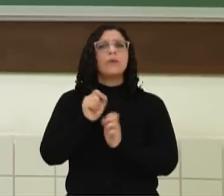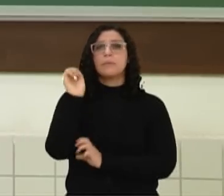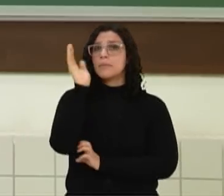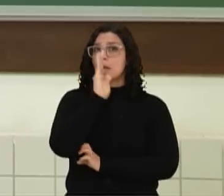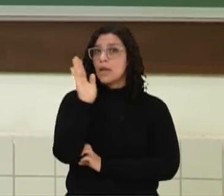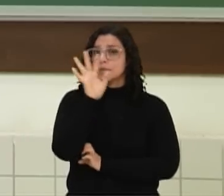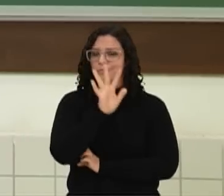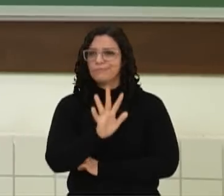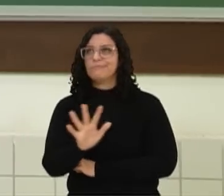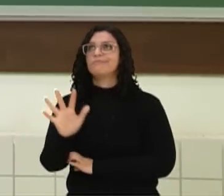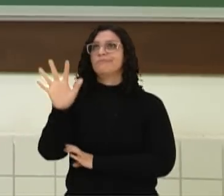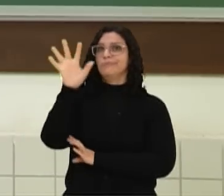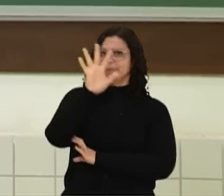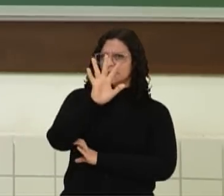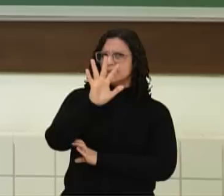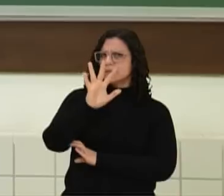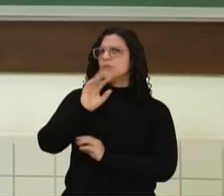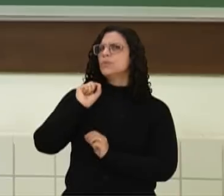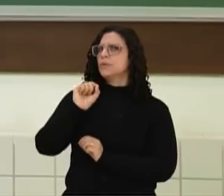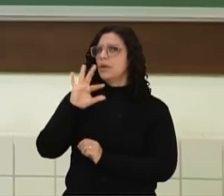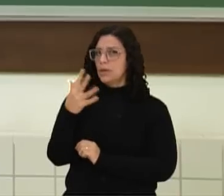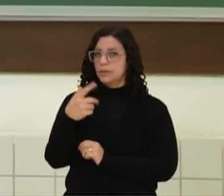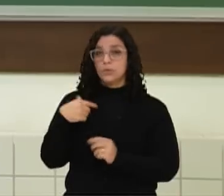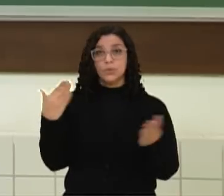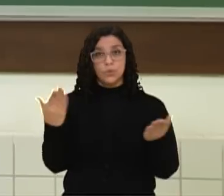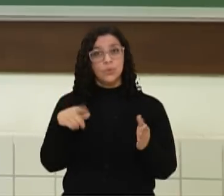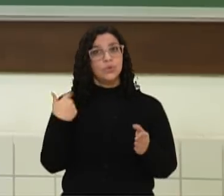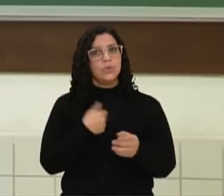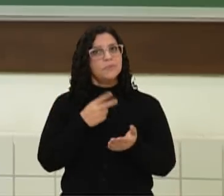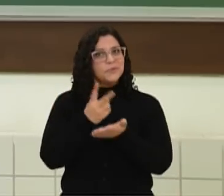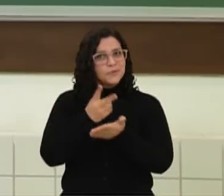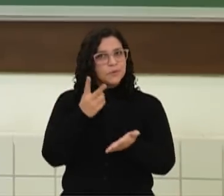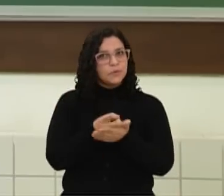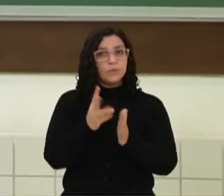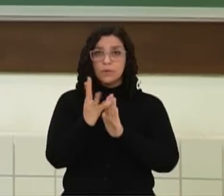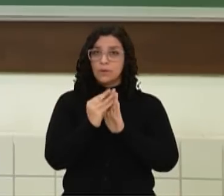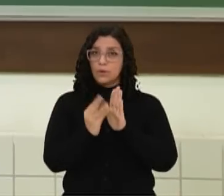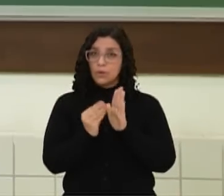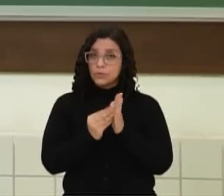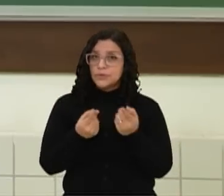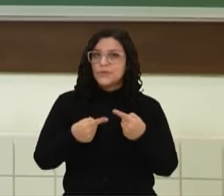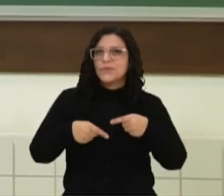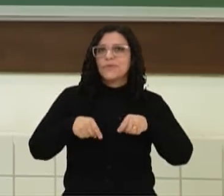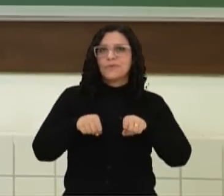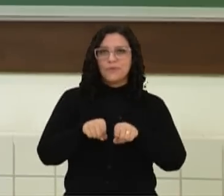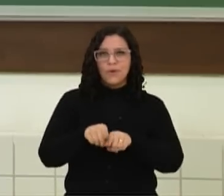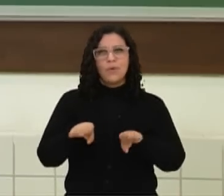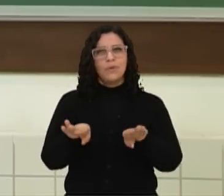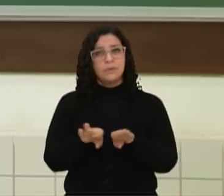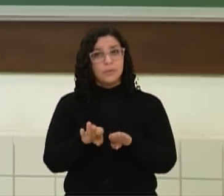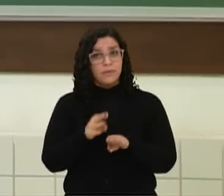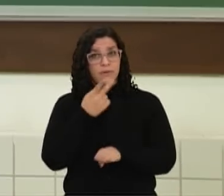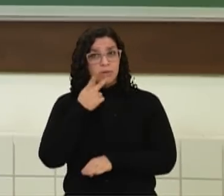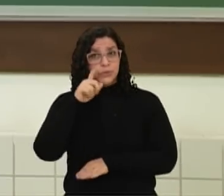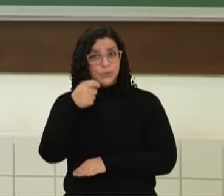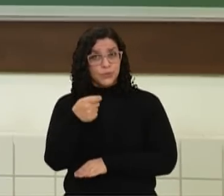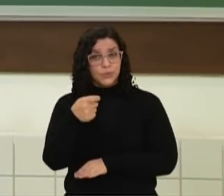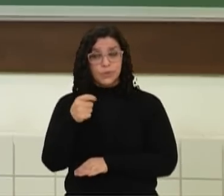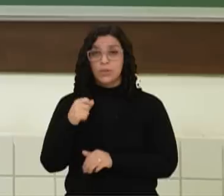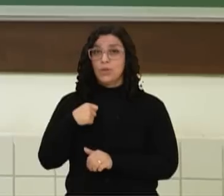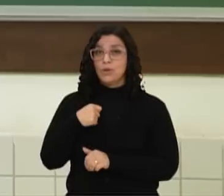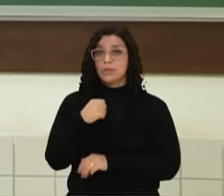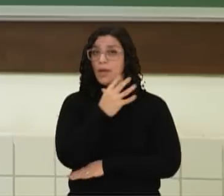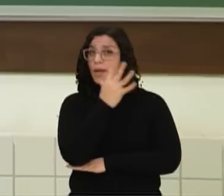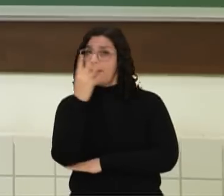geográfico brasileiro, enfim. Então, hoje a gente dá uma sequência nesse sentido, vamos retomar um pouquinho aquela ideia de mudanças